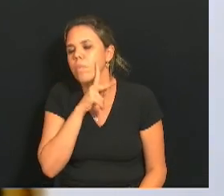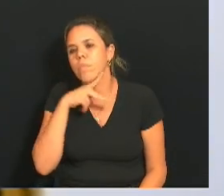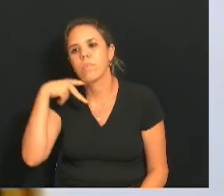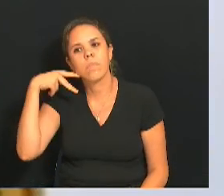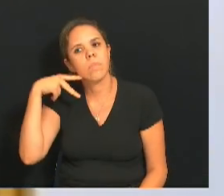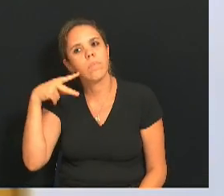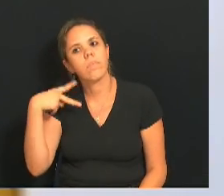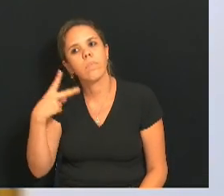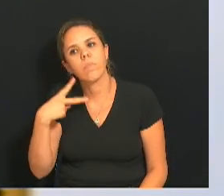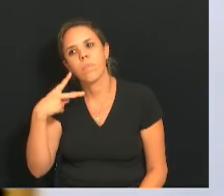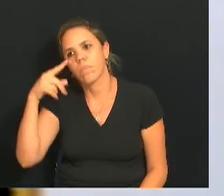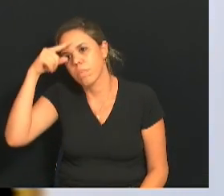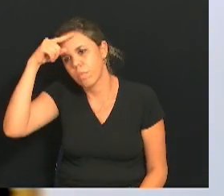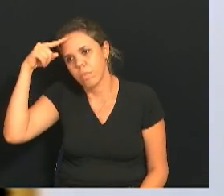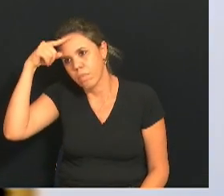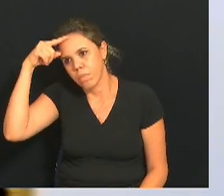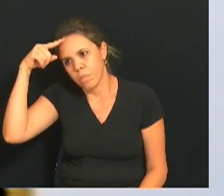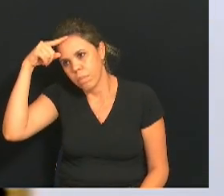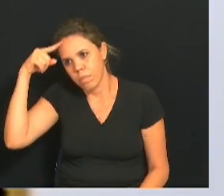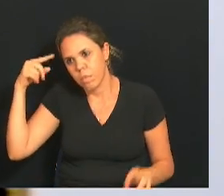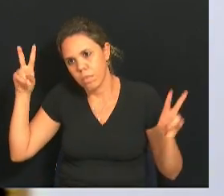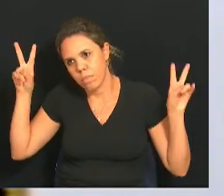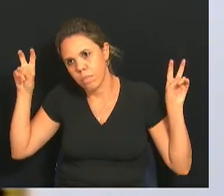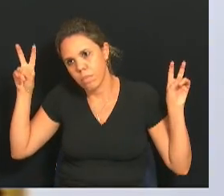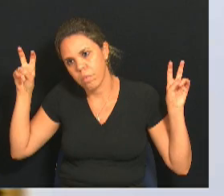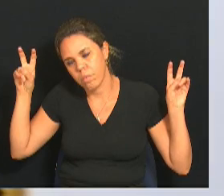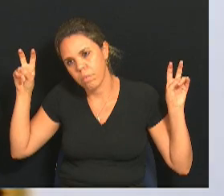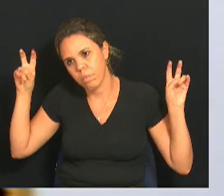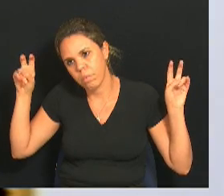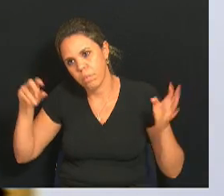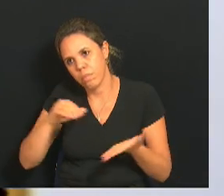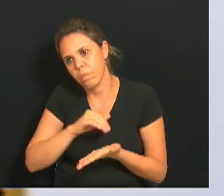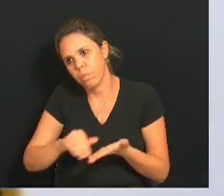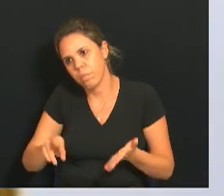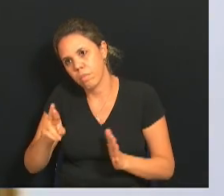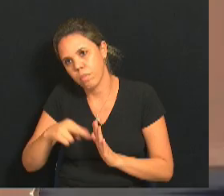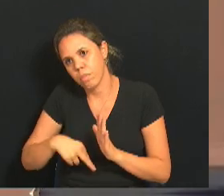vereador Otto sobre o relatório. Tá bom.